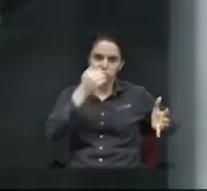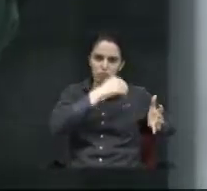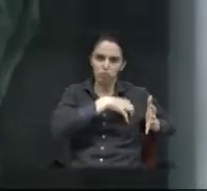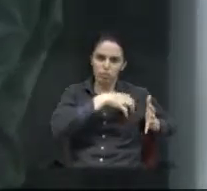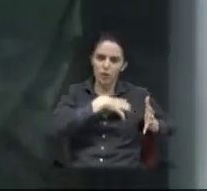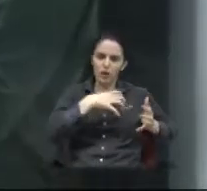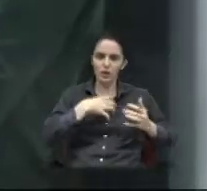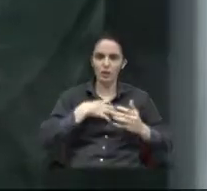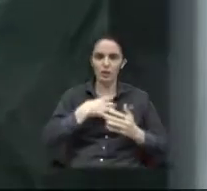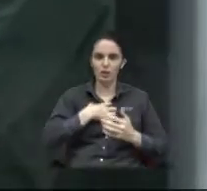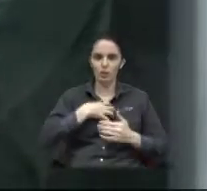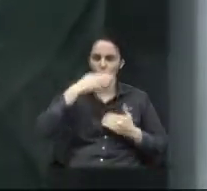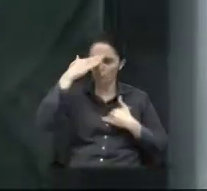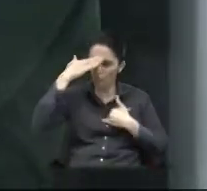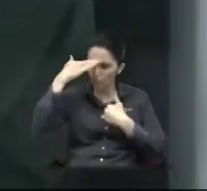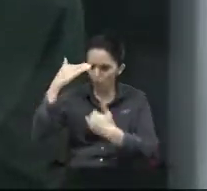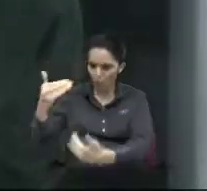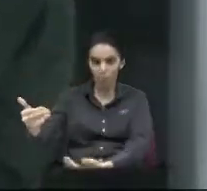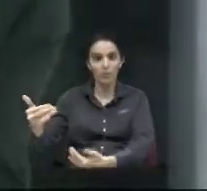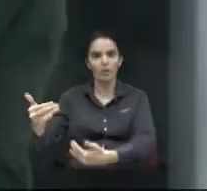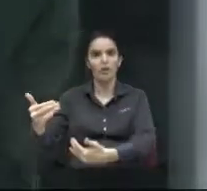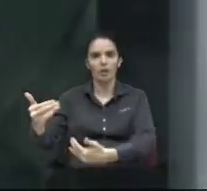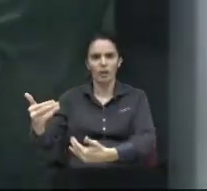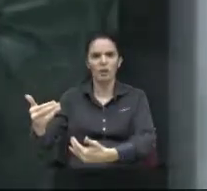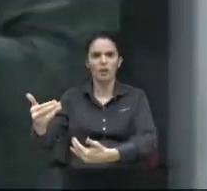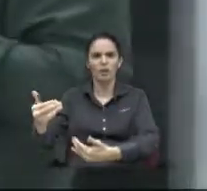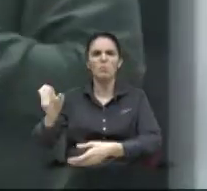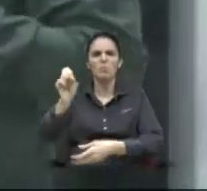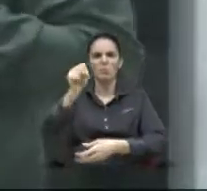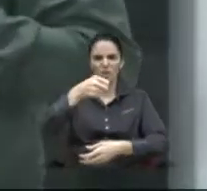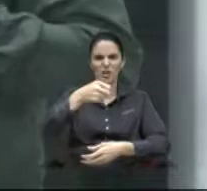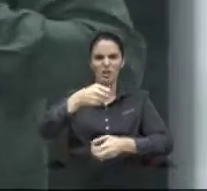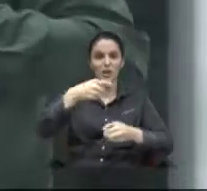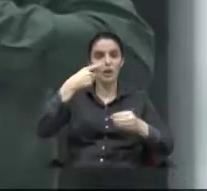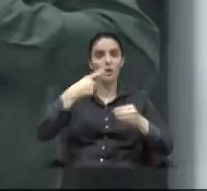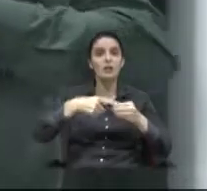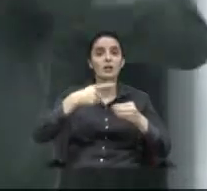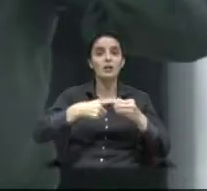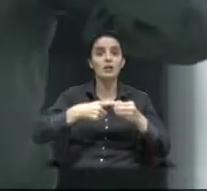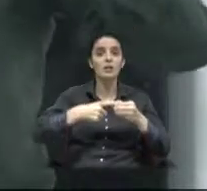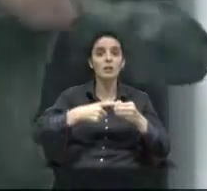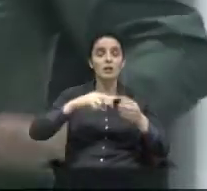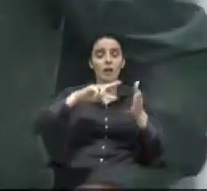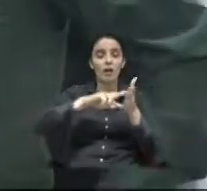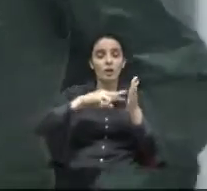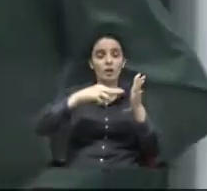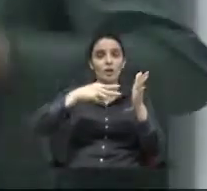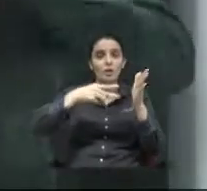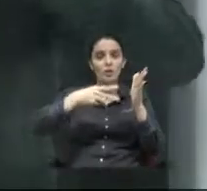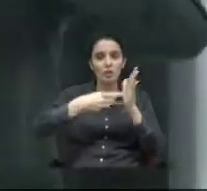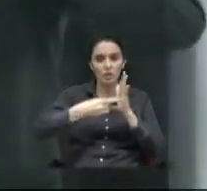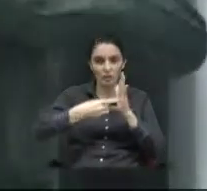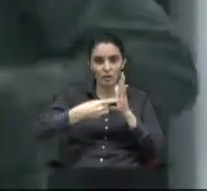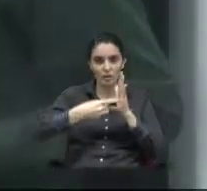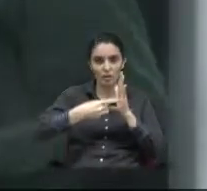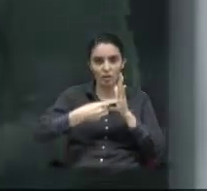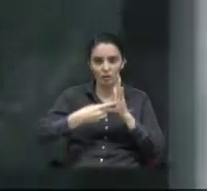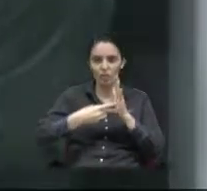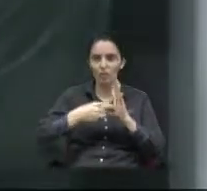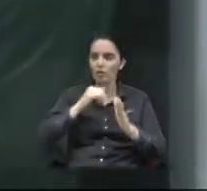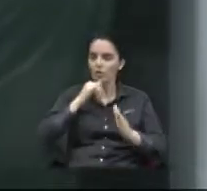gratidão, dizer sim, dizendo que a cidade toda vai dizer sim a esse homem decente, a esse homem